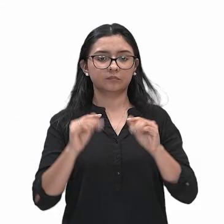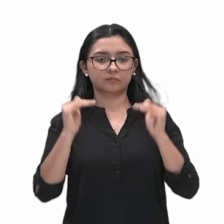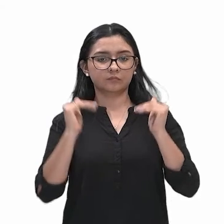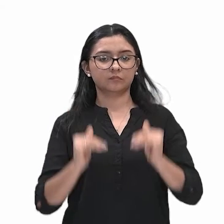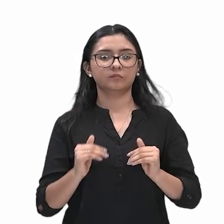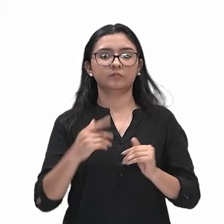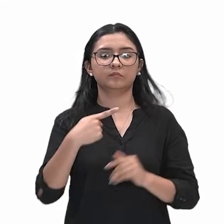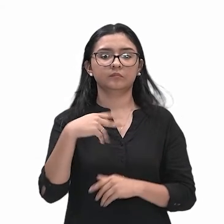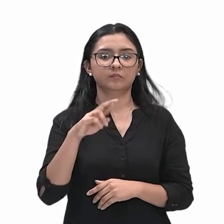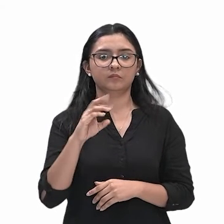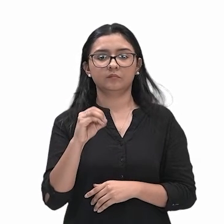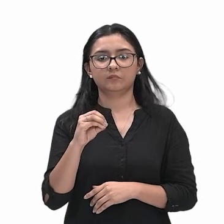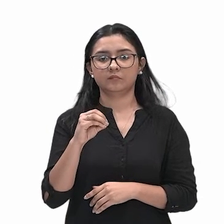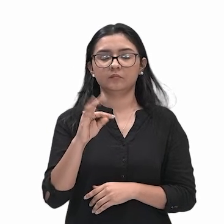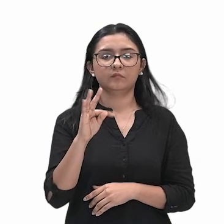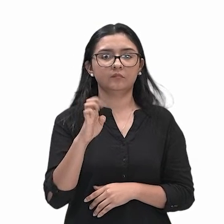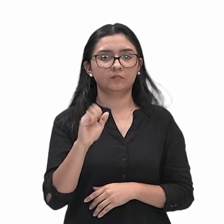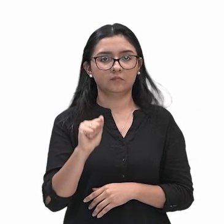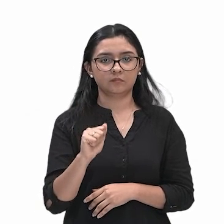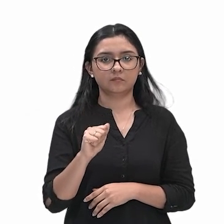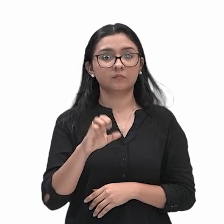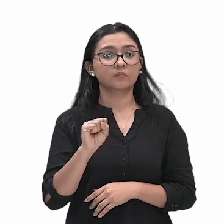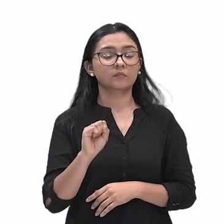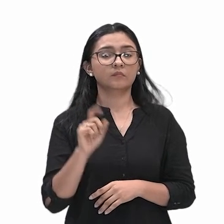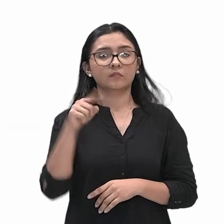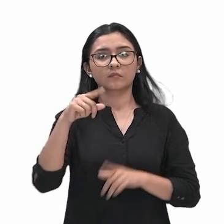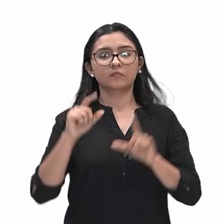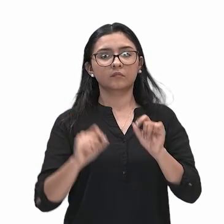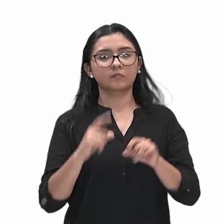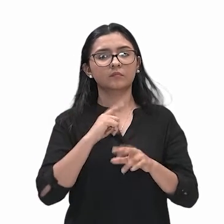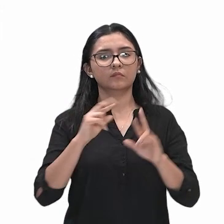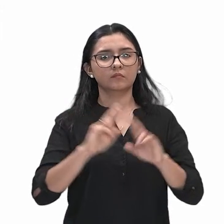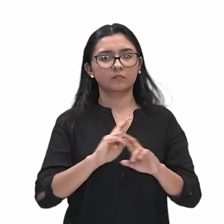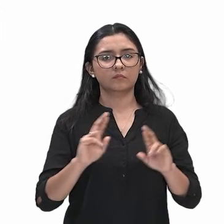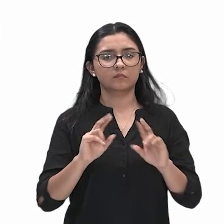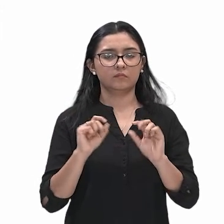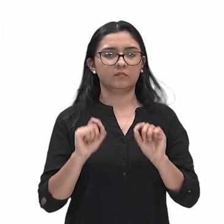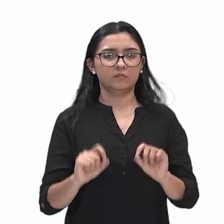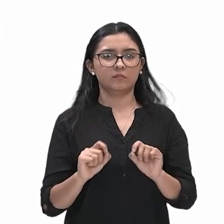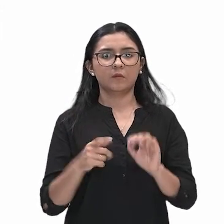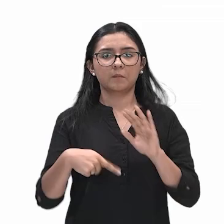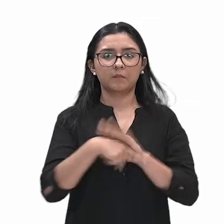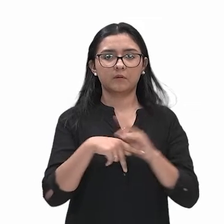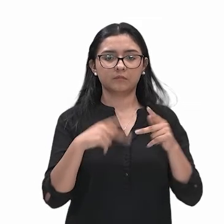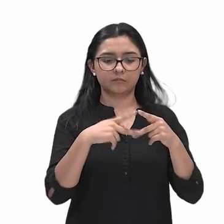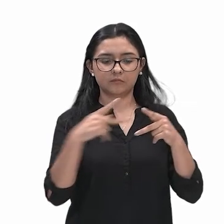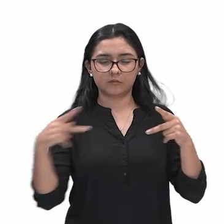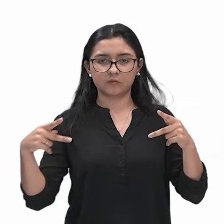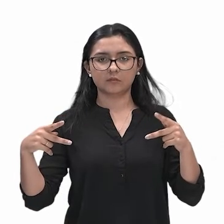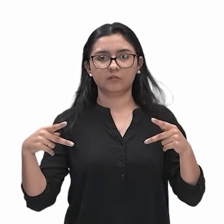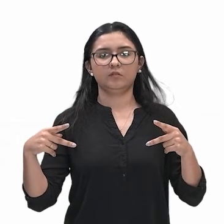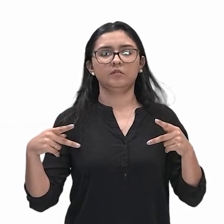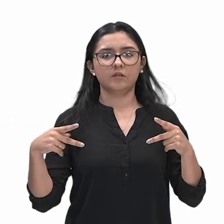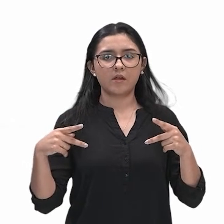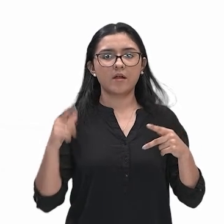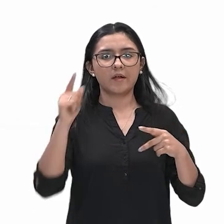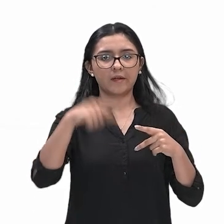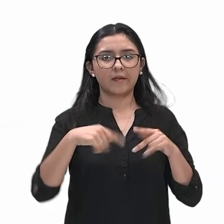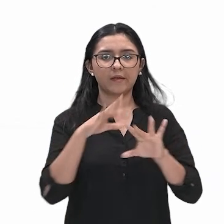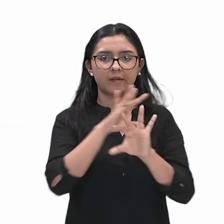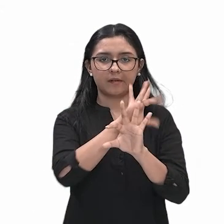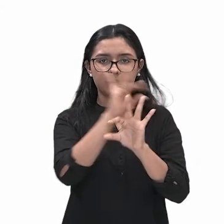a protease, e aí, né, tem relação com a proteína, tá? Então, essa enzima